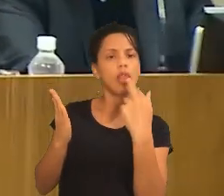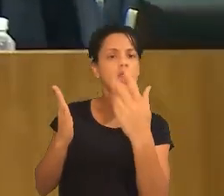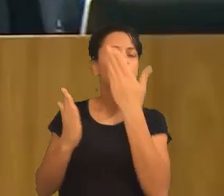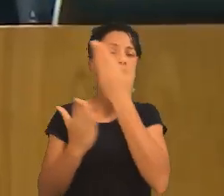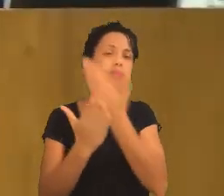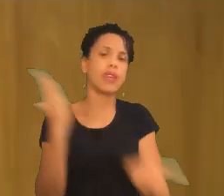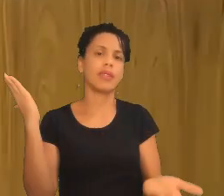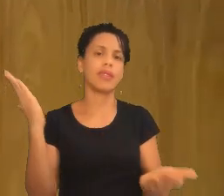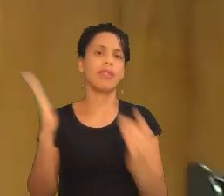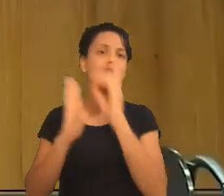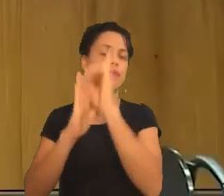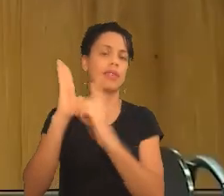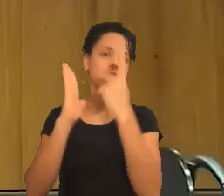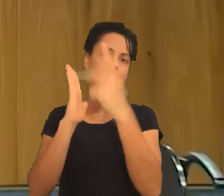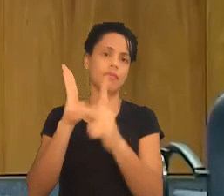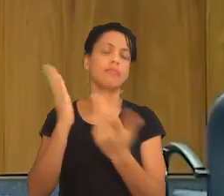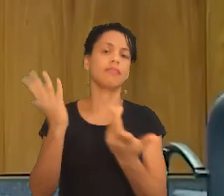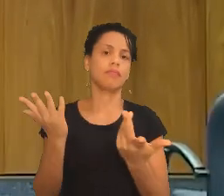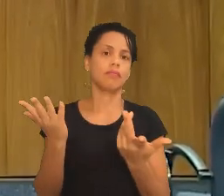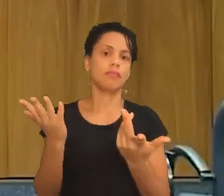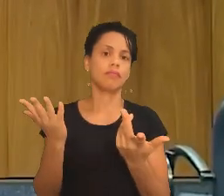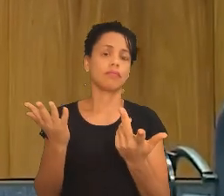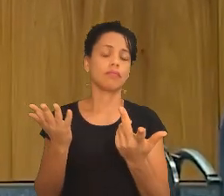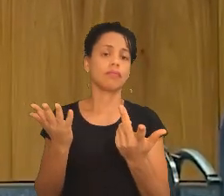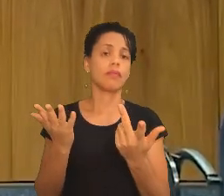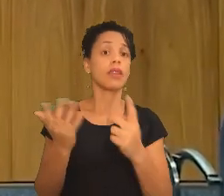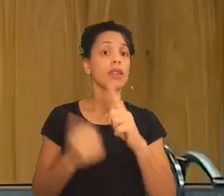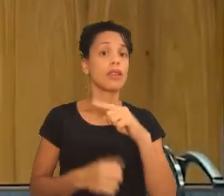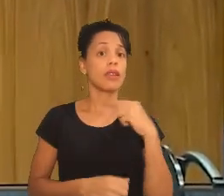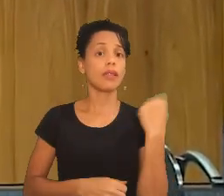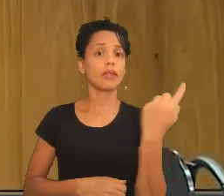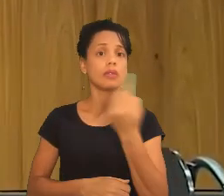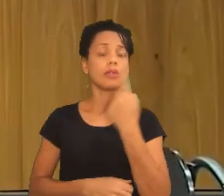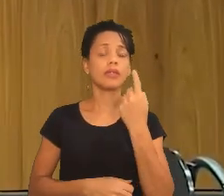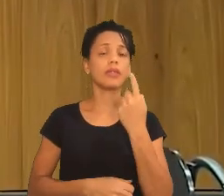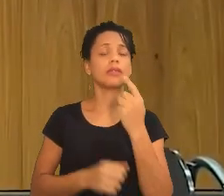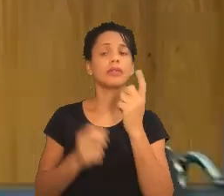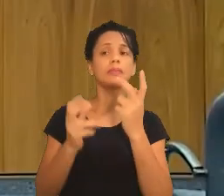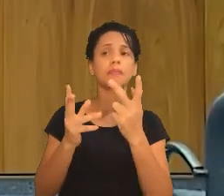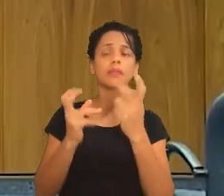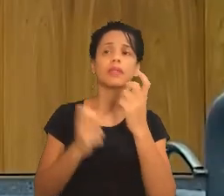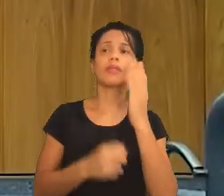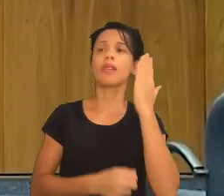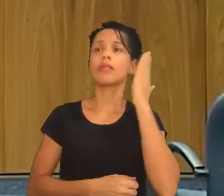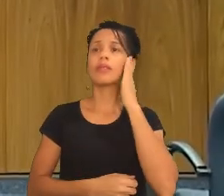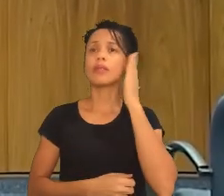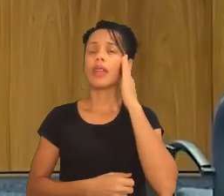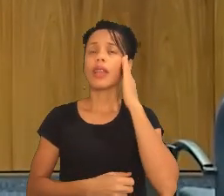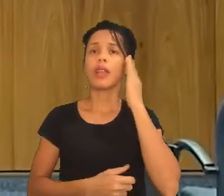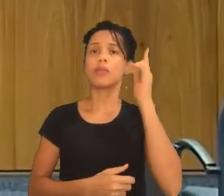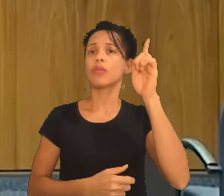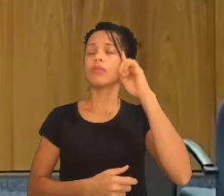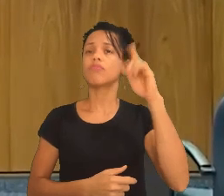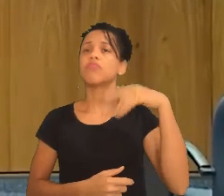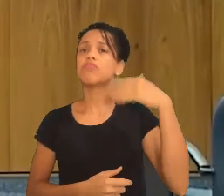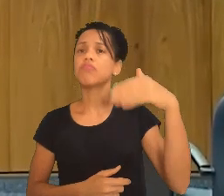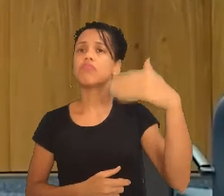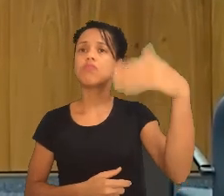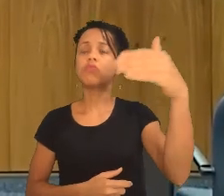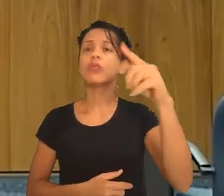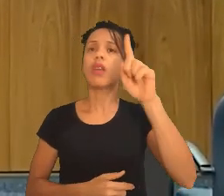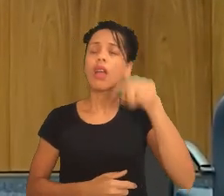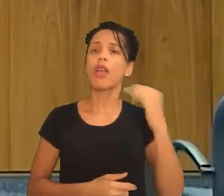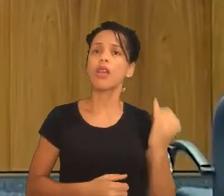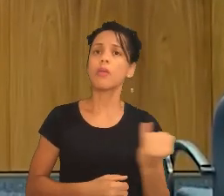essencial e que a gente não se dá conta disso no dia a dia, como é importante a gente